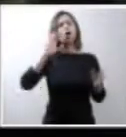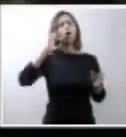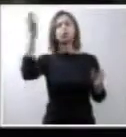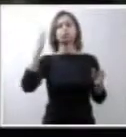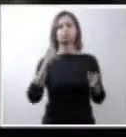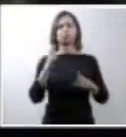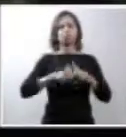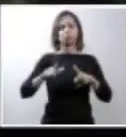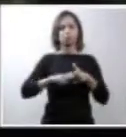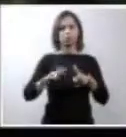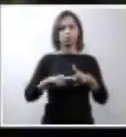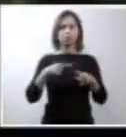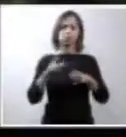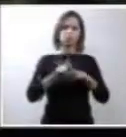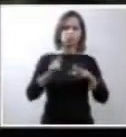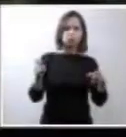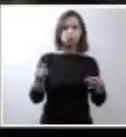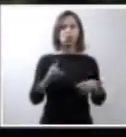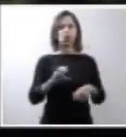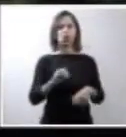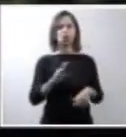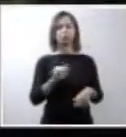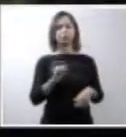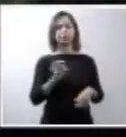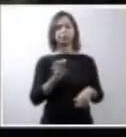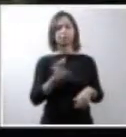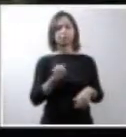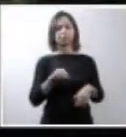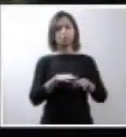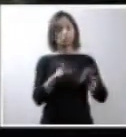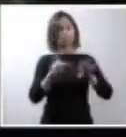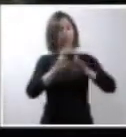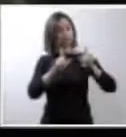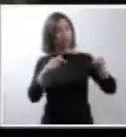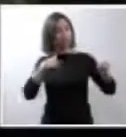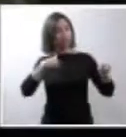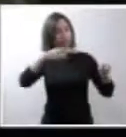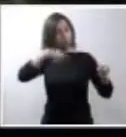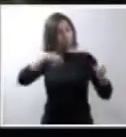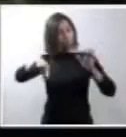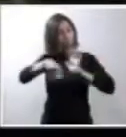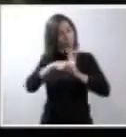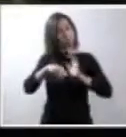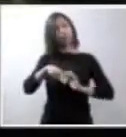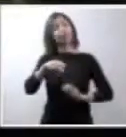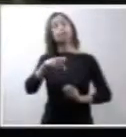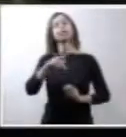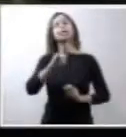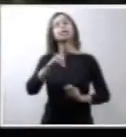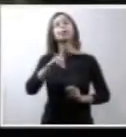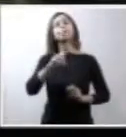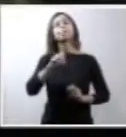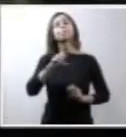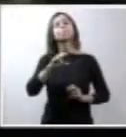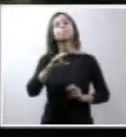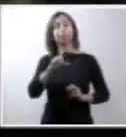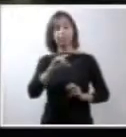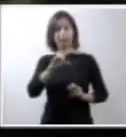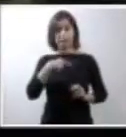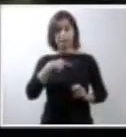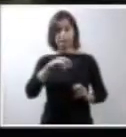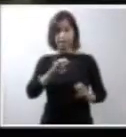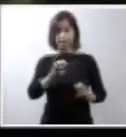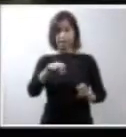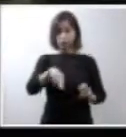e do ginecologista. Agora, quem pensa como endocrinologista tem um pensamento da fisiologia daquele